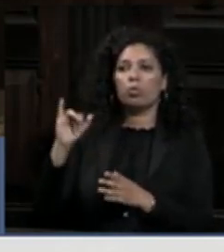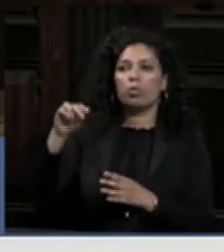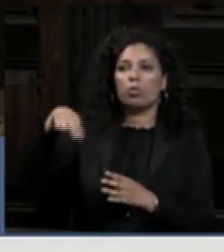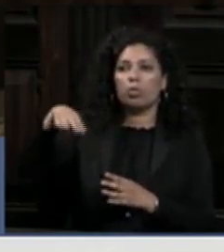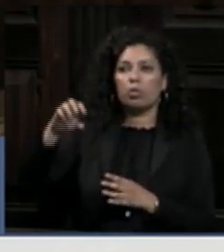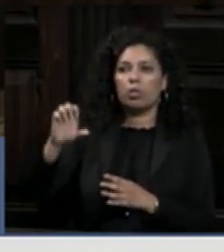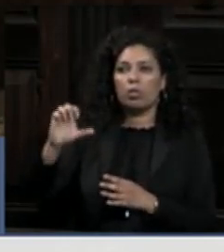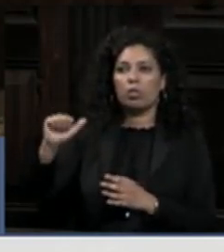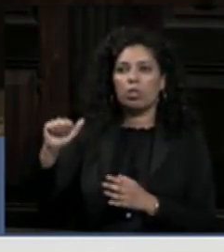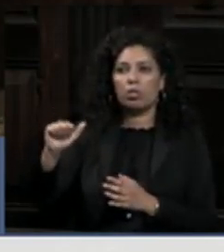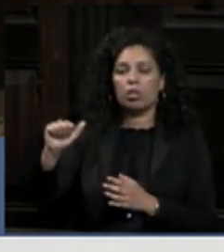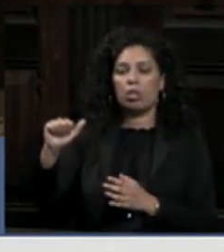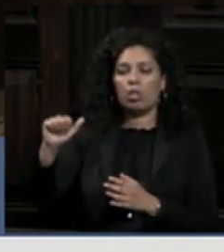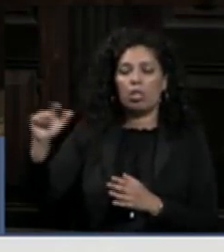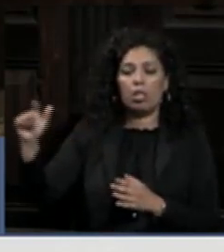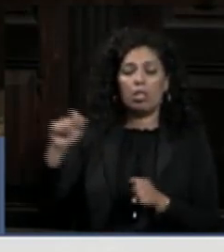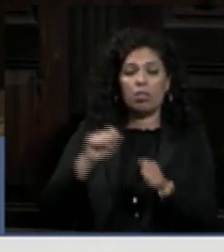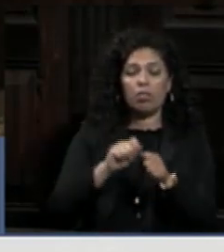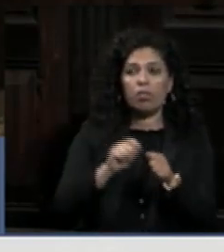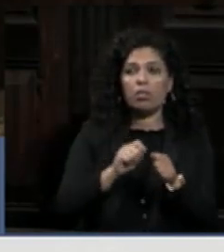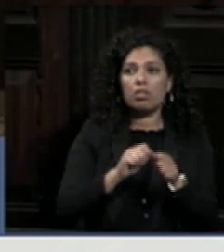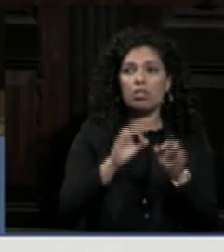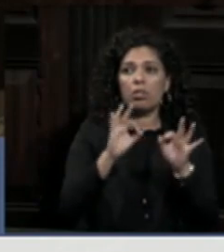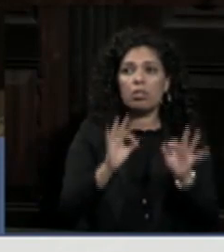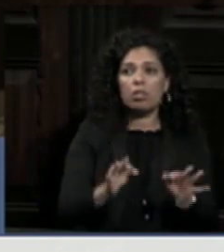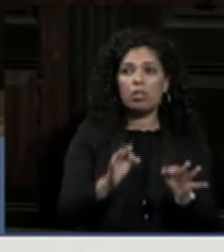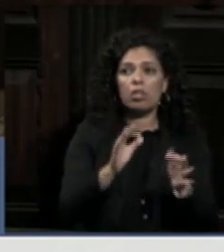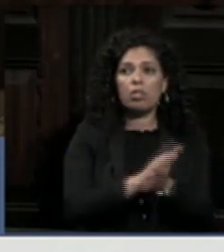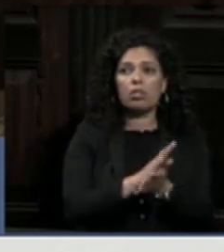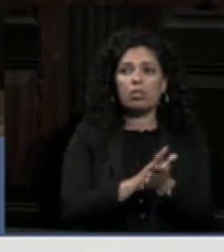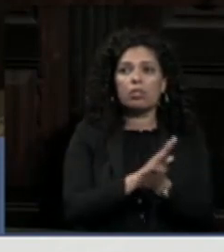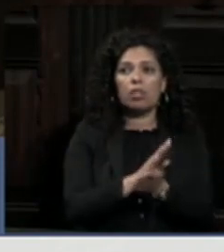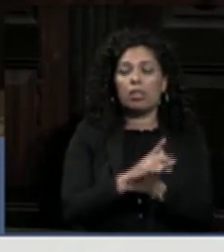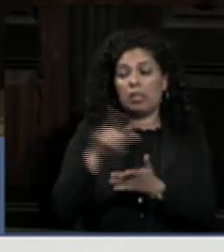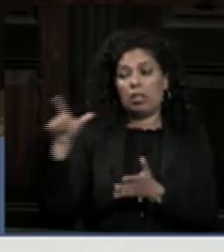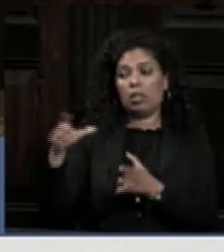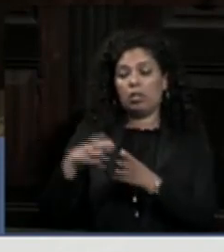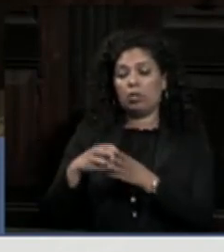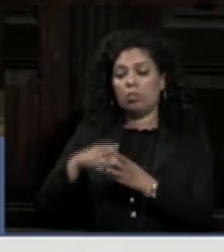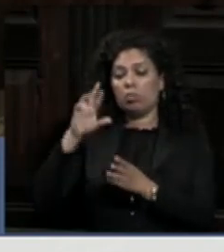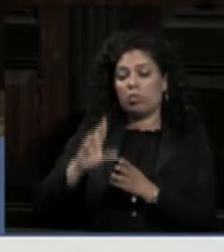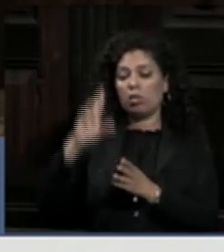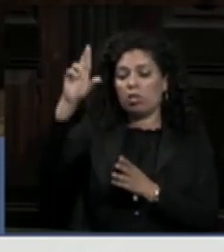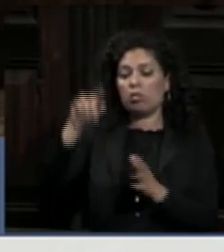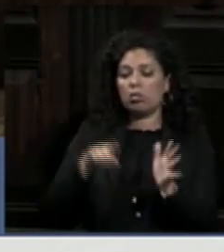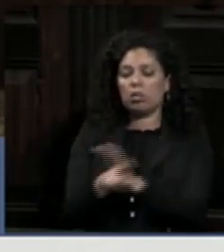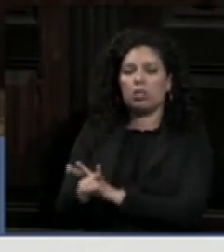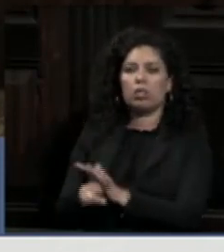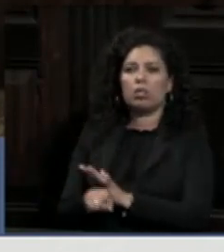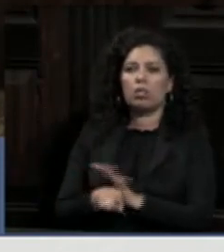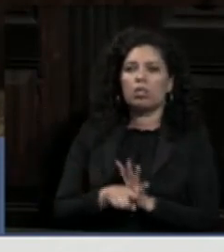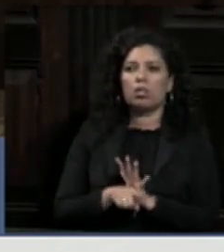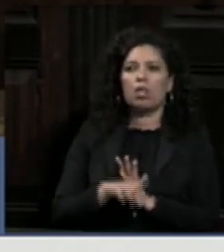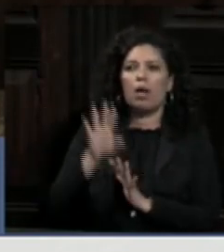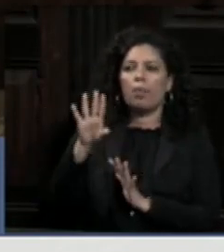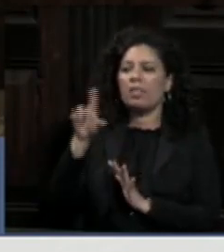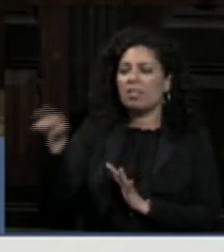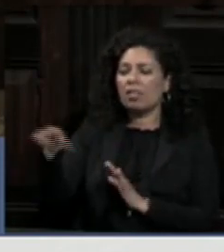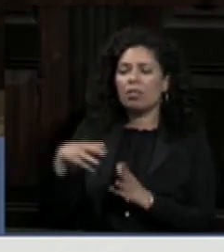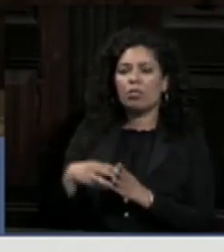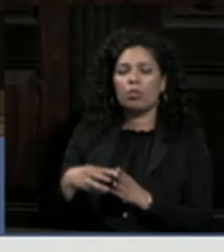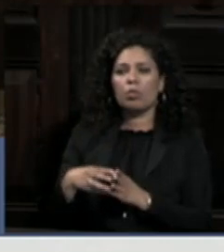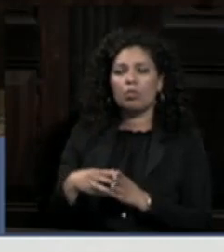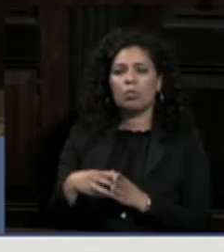fazer a sua função republicana que é fiscalização ambiental e se junta se